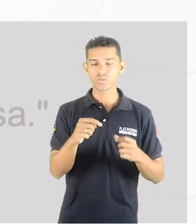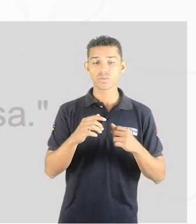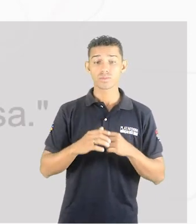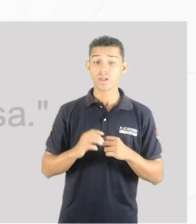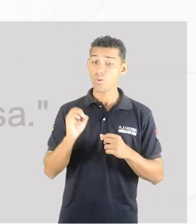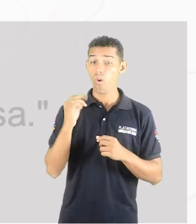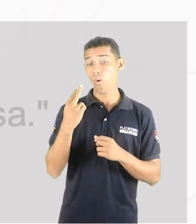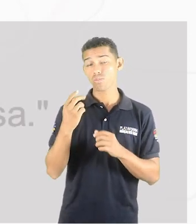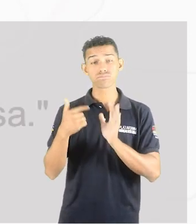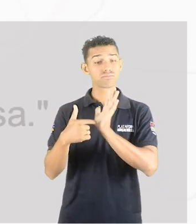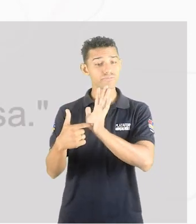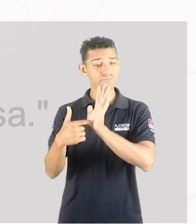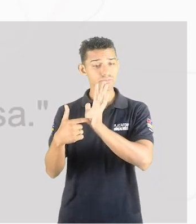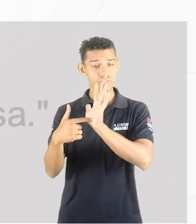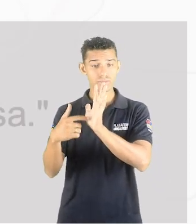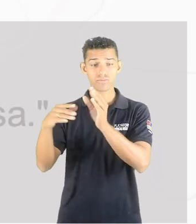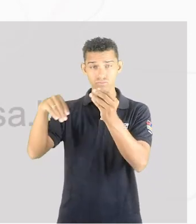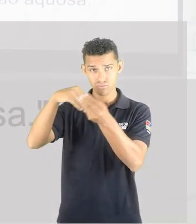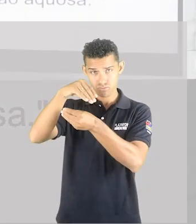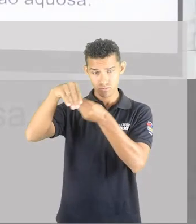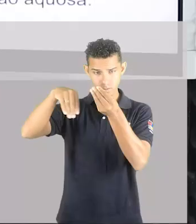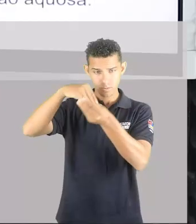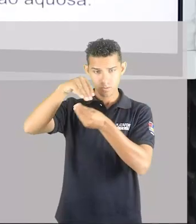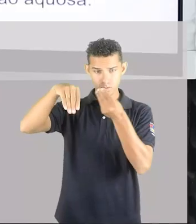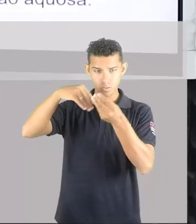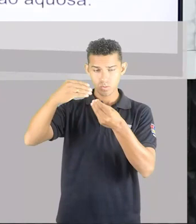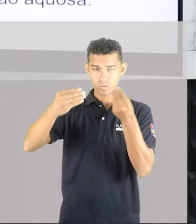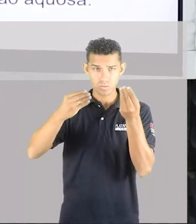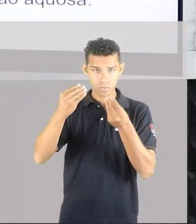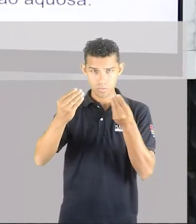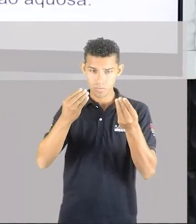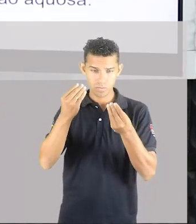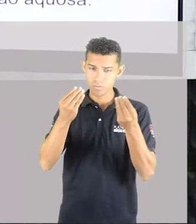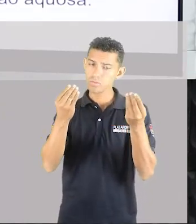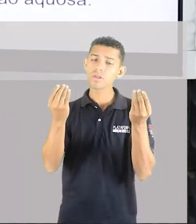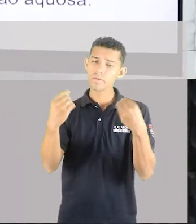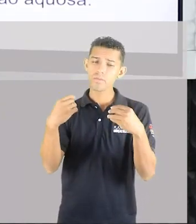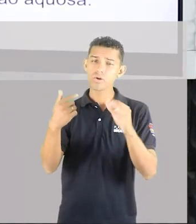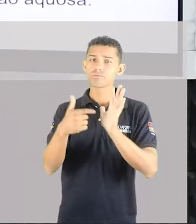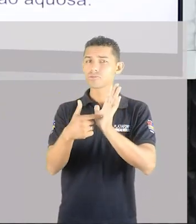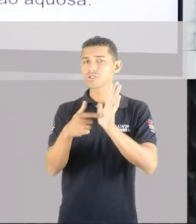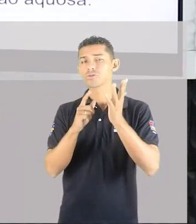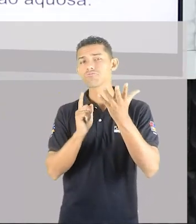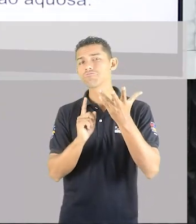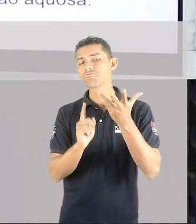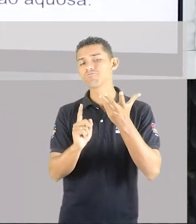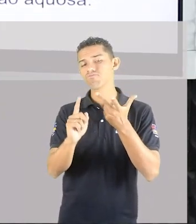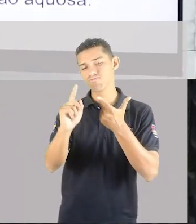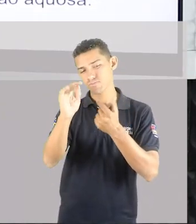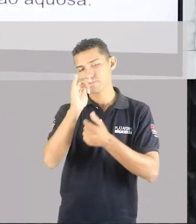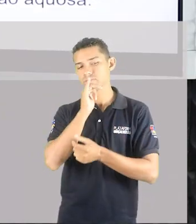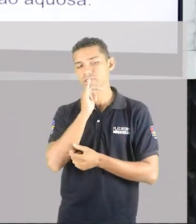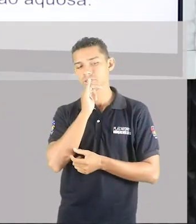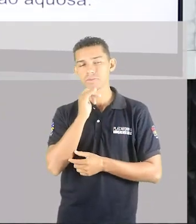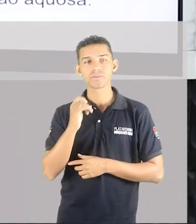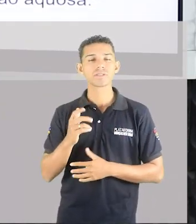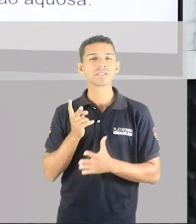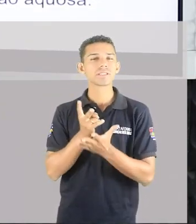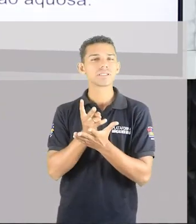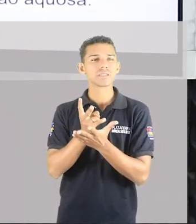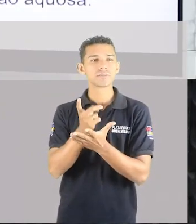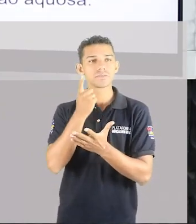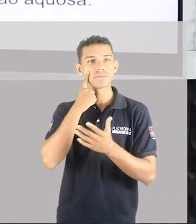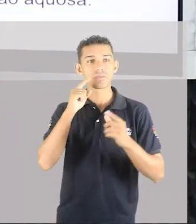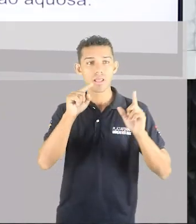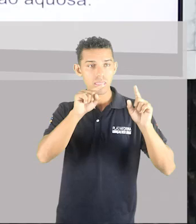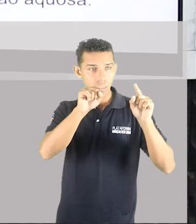ou a forma de apresentação da substância pode ser indicada da seguinte forma. Exemplo, toda vez que tu colocar um